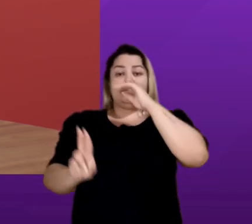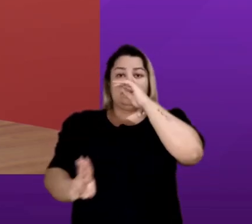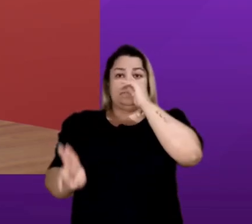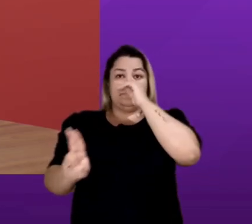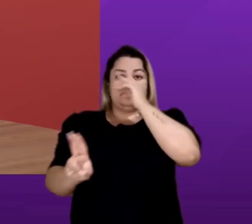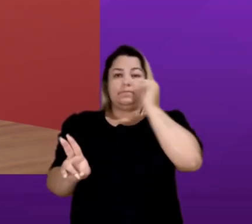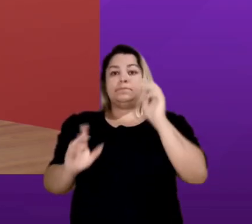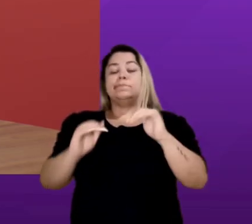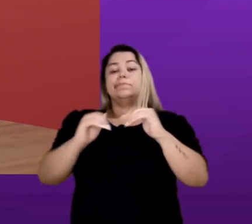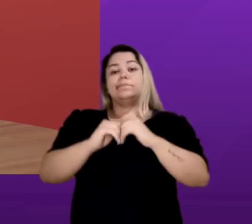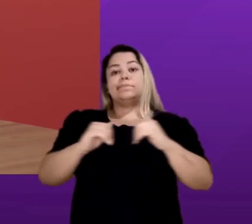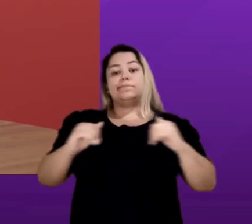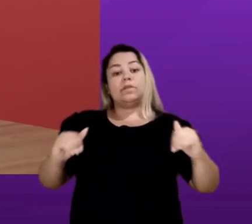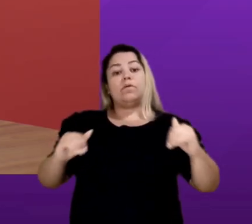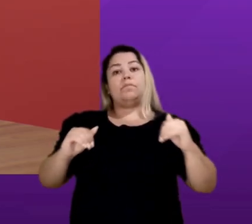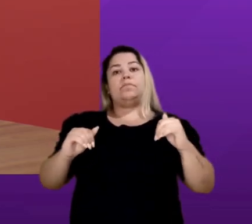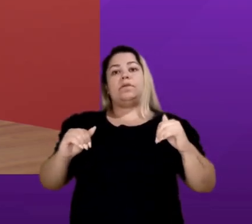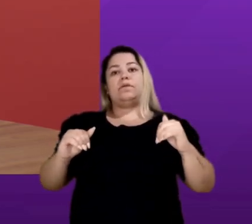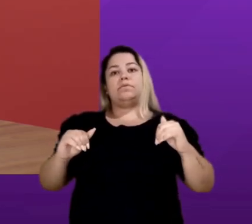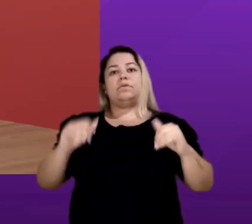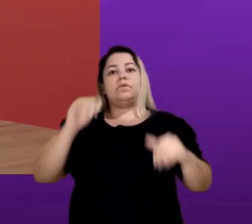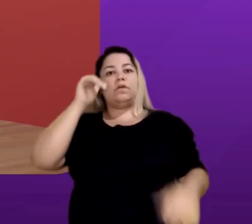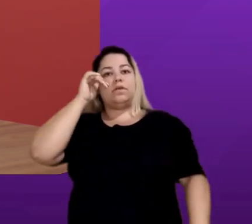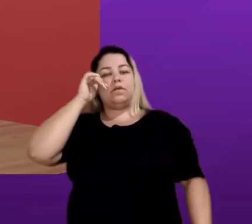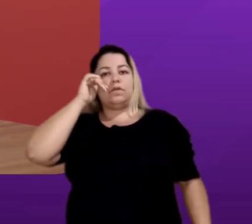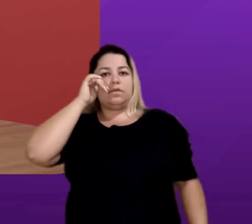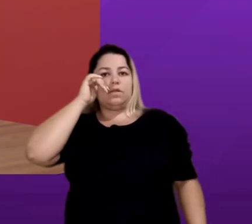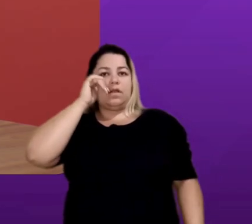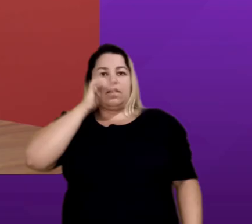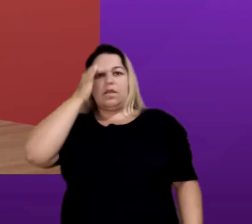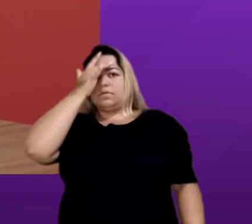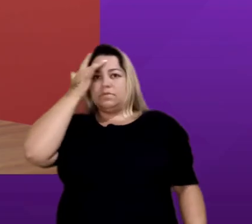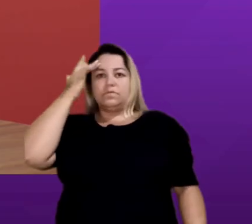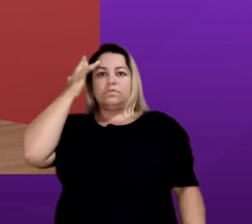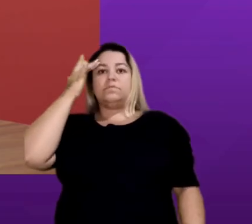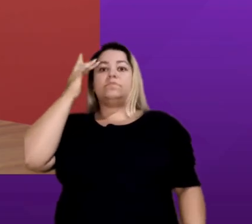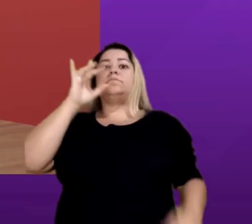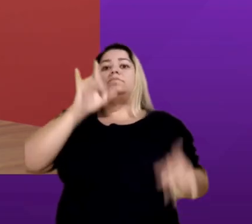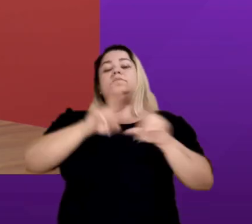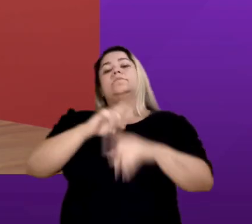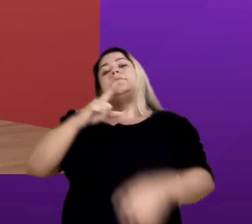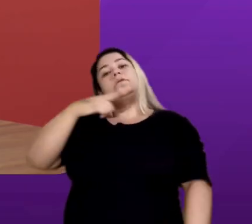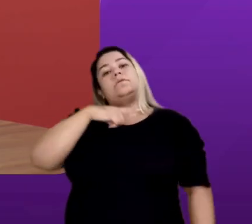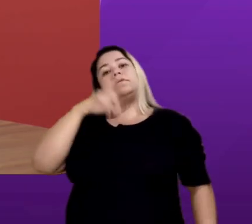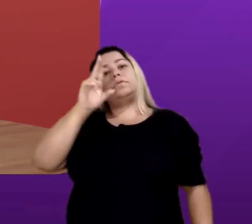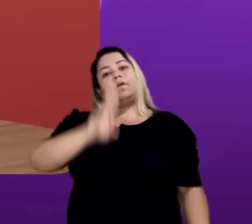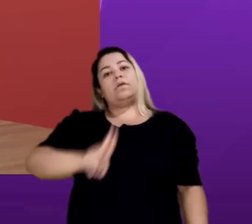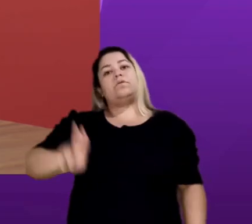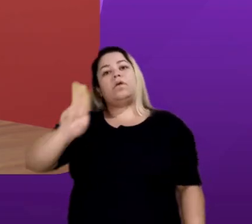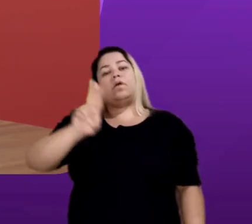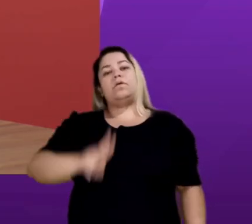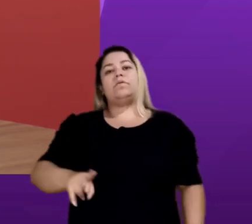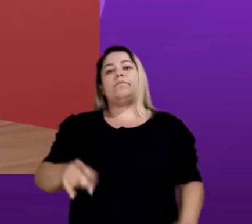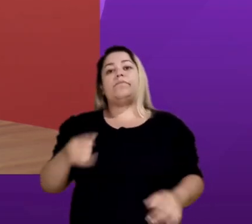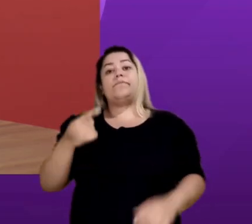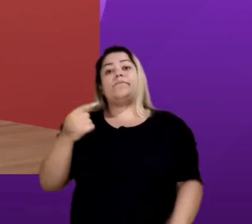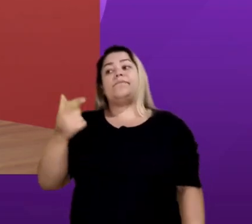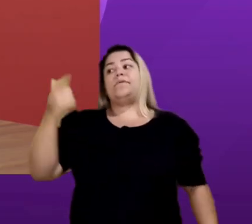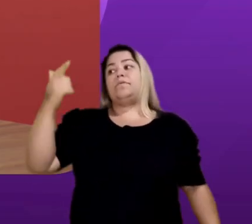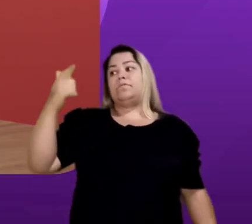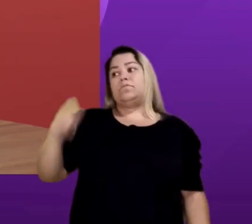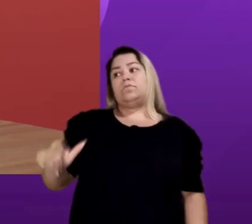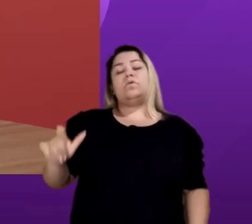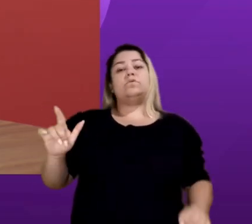as pessoas, mas para demonstrar que aquele que a gente tem, se usado com o pouco que a outra e que os outros